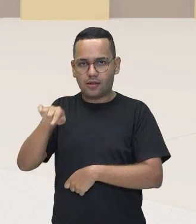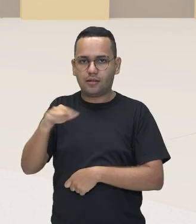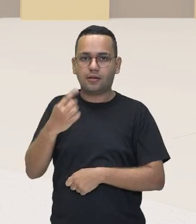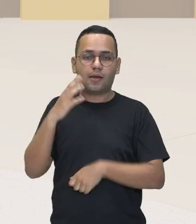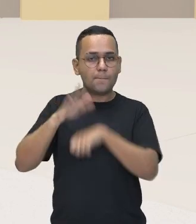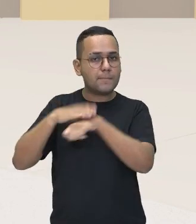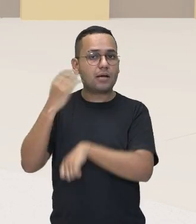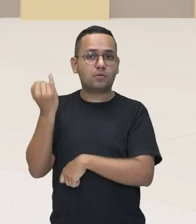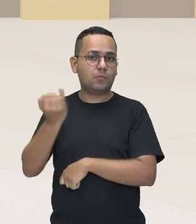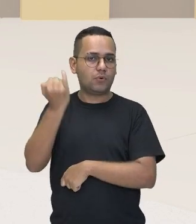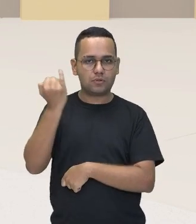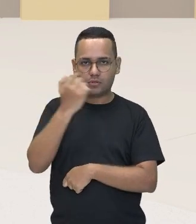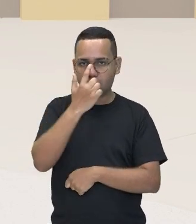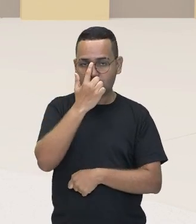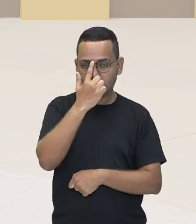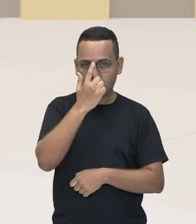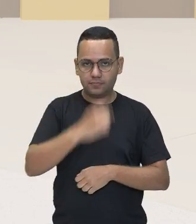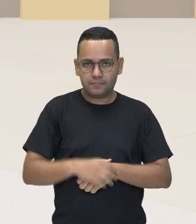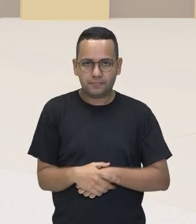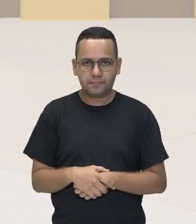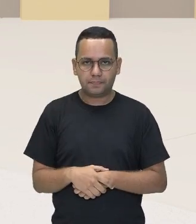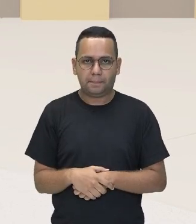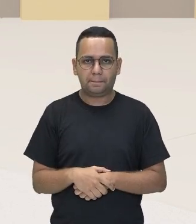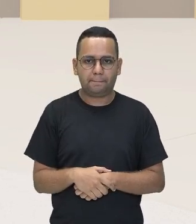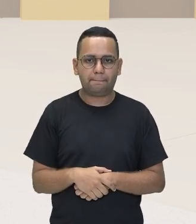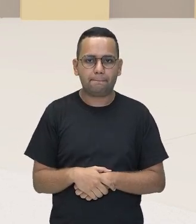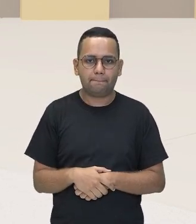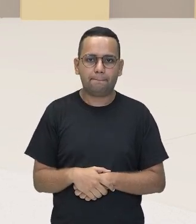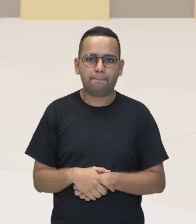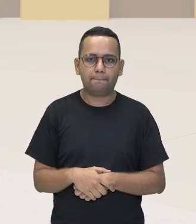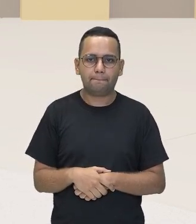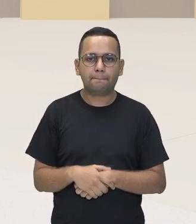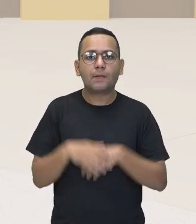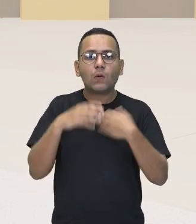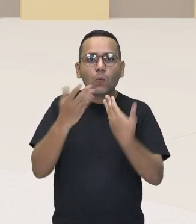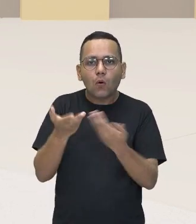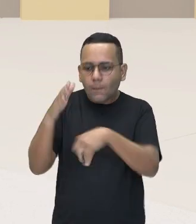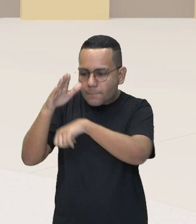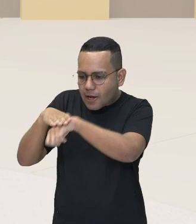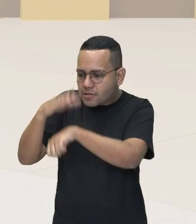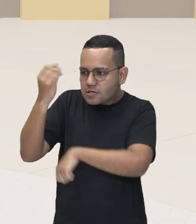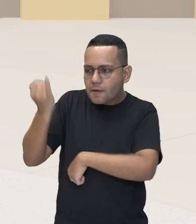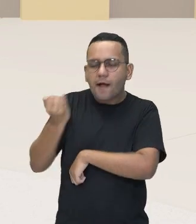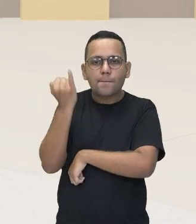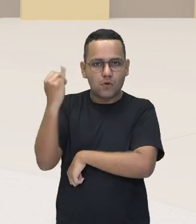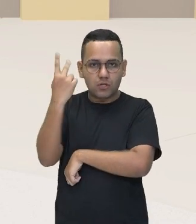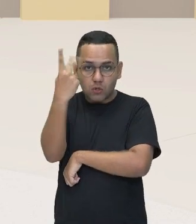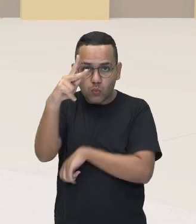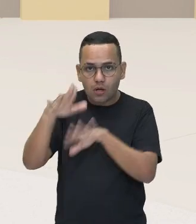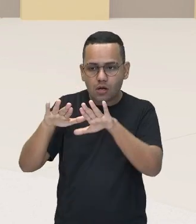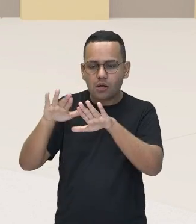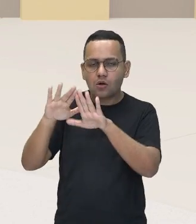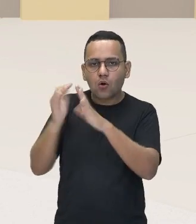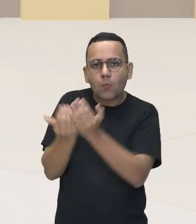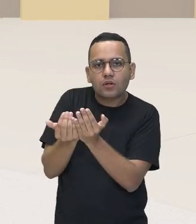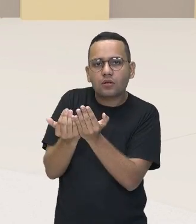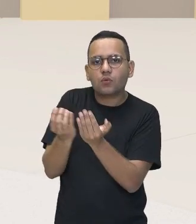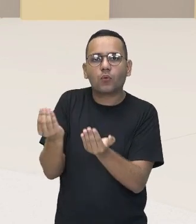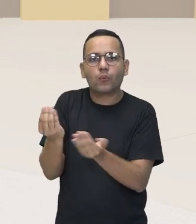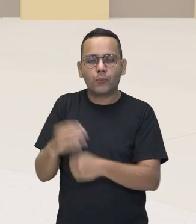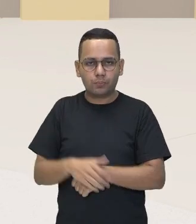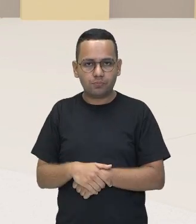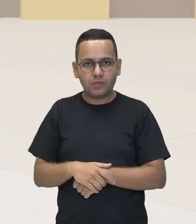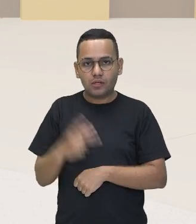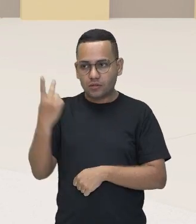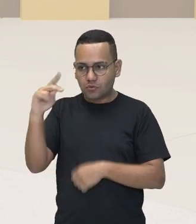Então, qual é a essência da sua comunidade? Qual é a essência, então, do pertencimento a esta localidade que